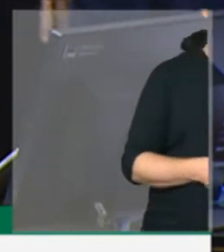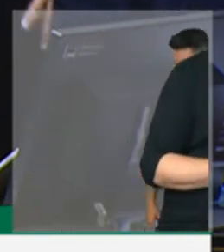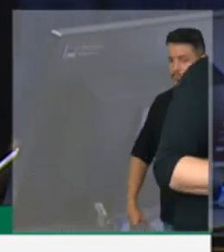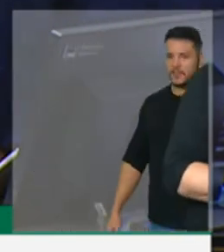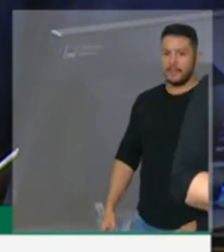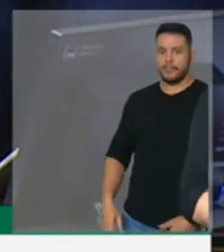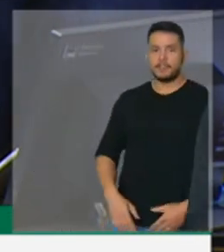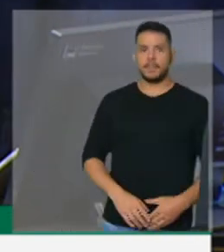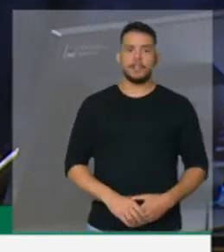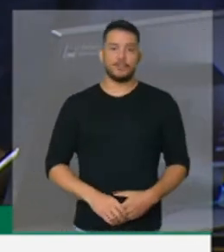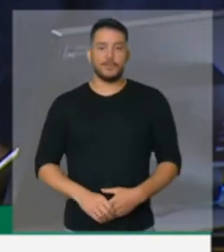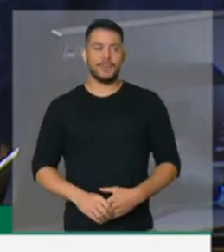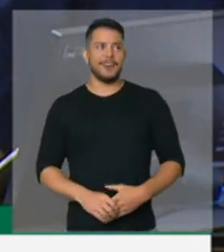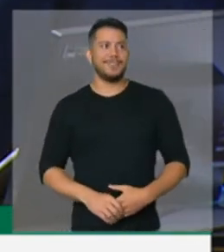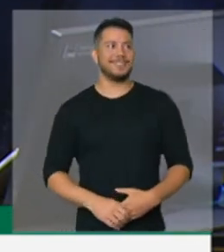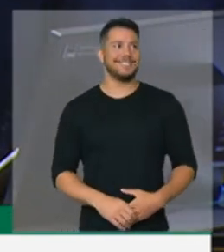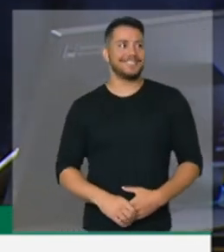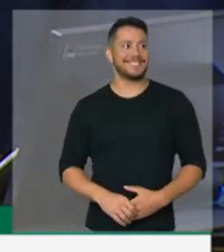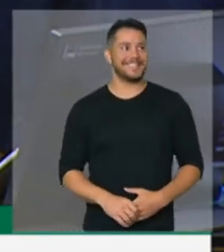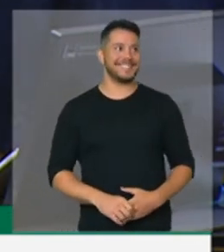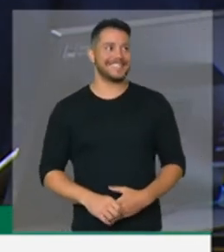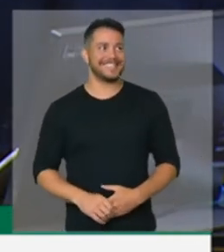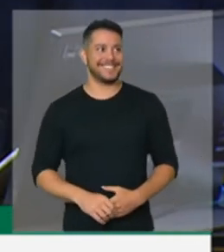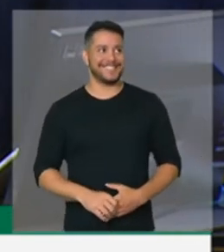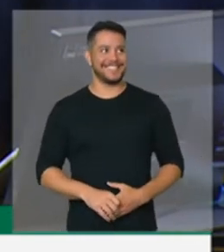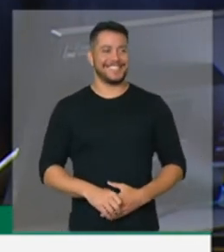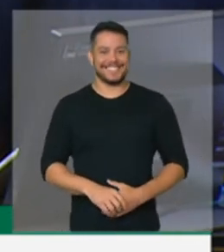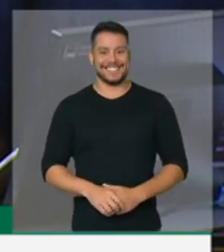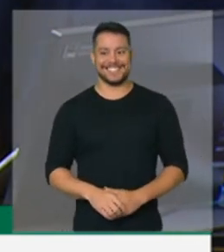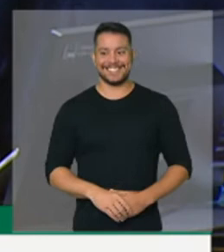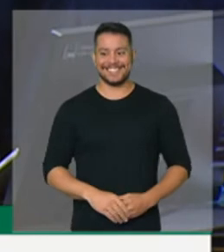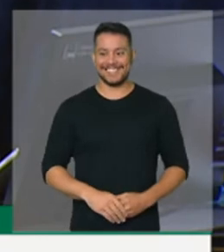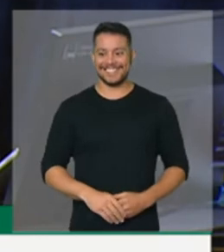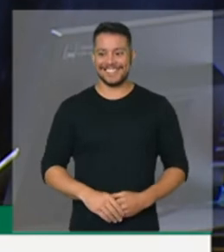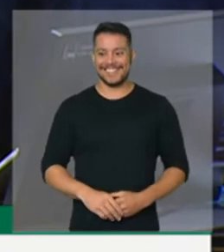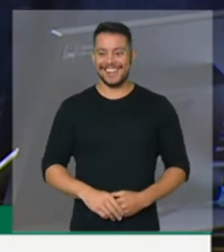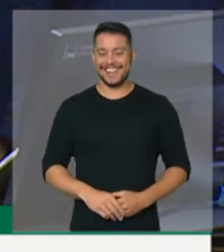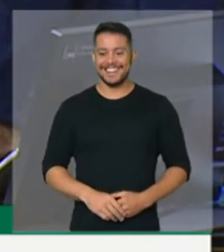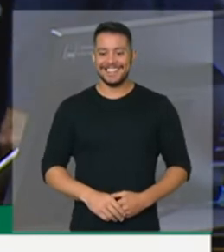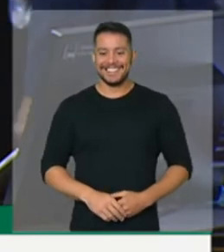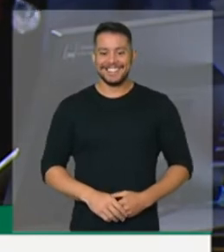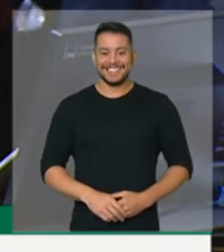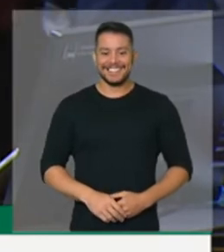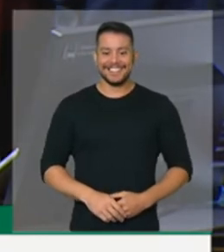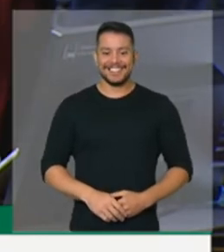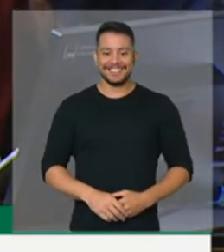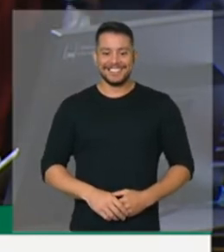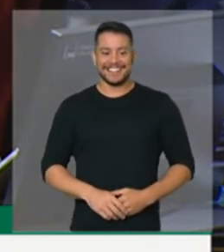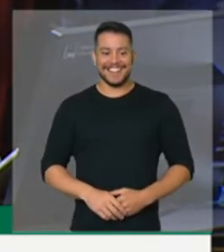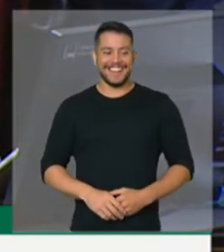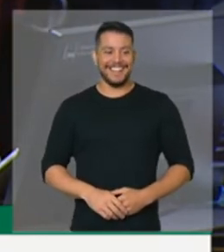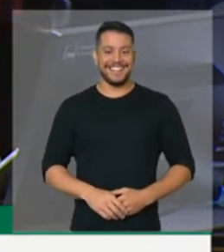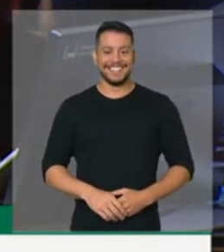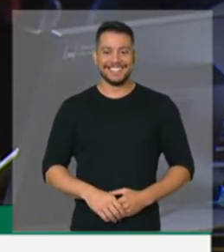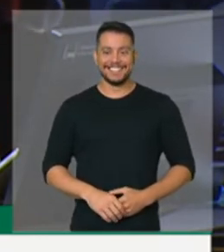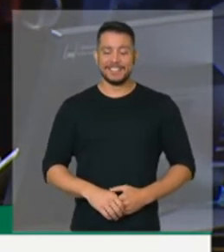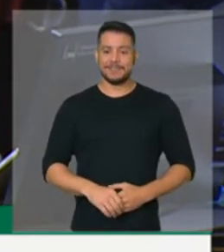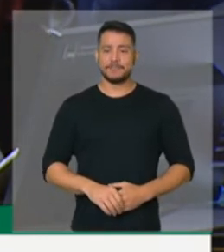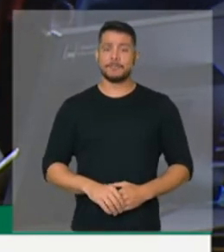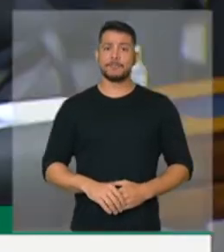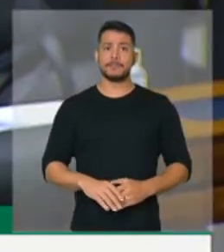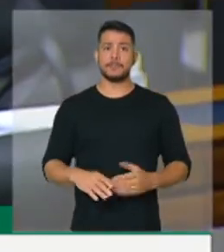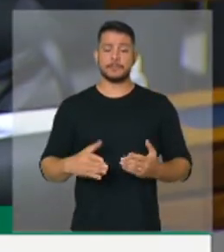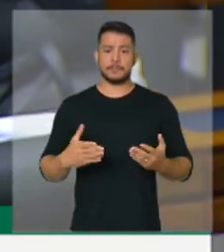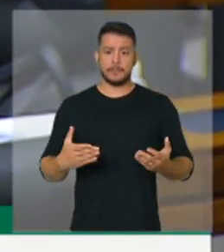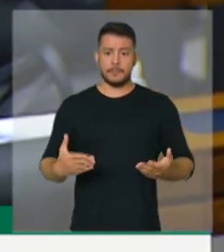397. Presidente, só para esclarecimento do plenário, lógico que essas decisões, a leitura é rápida, Vossa Excelência